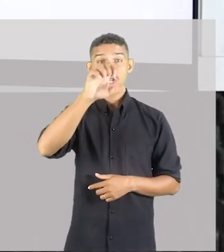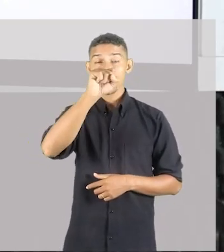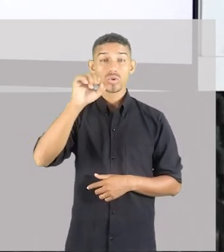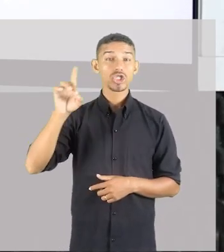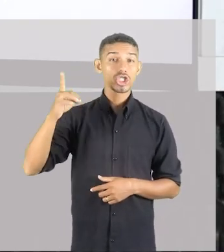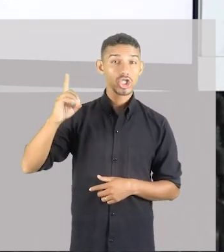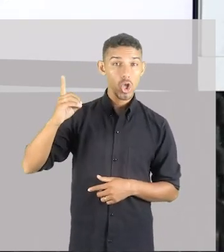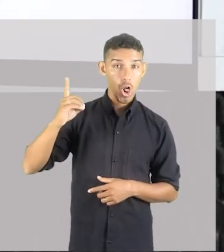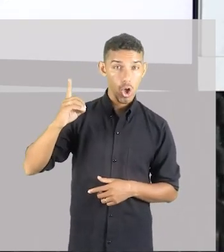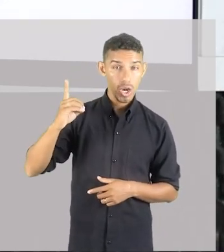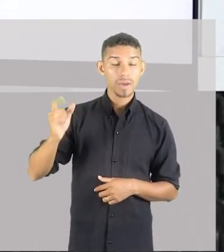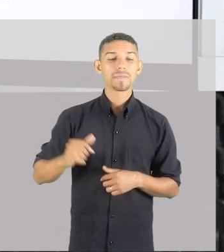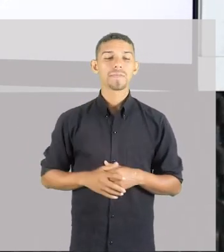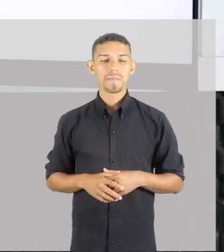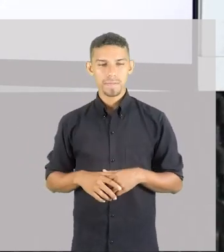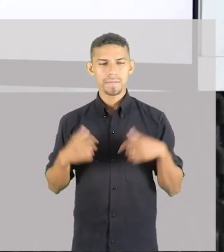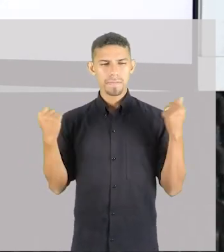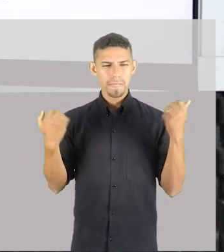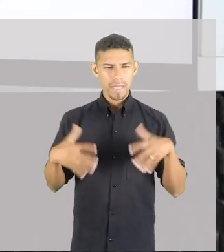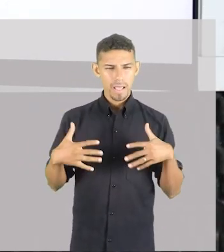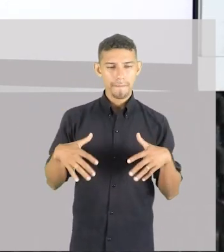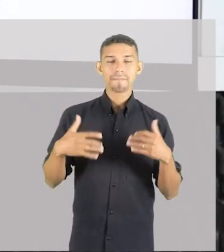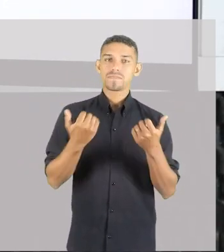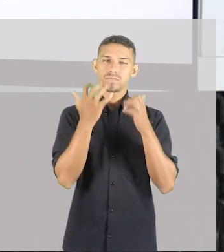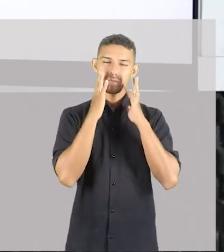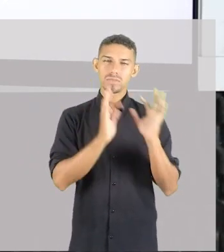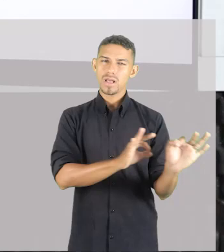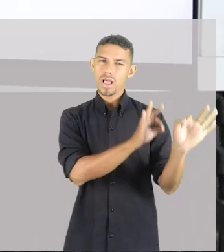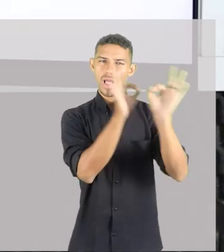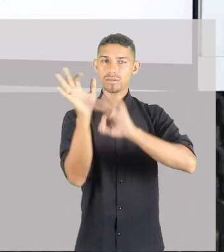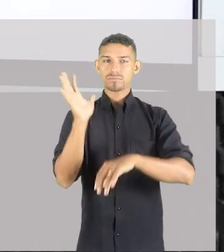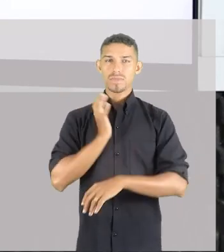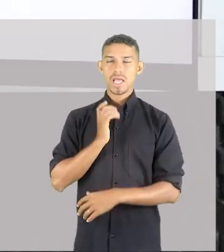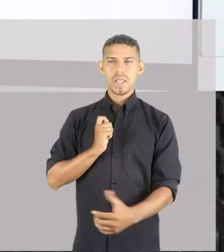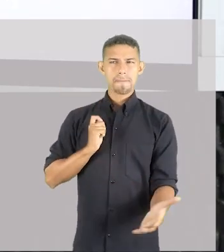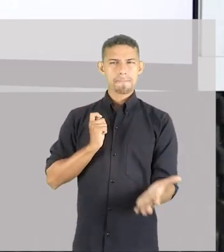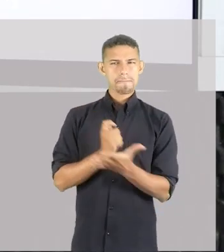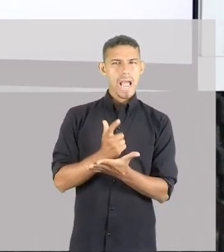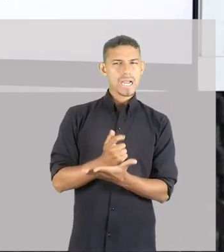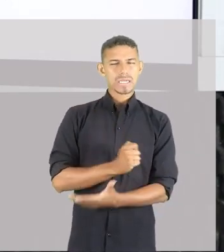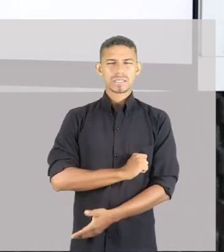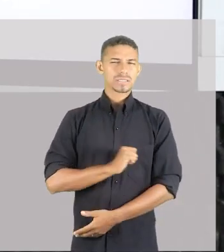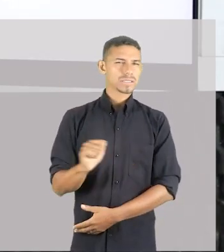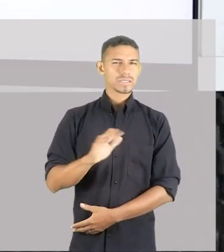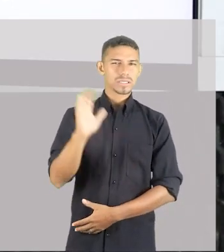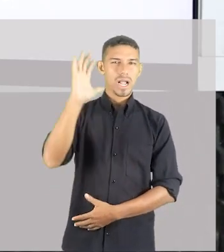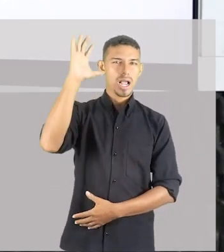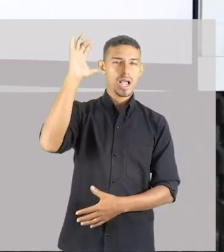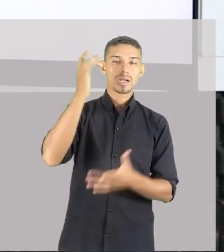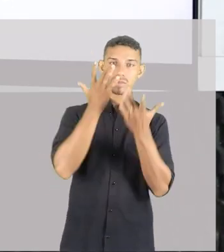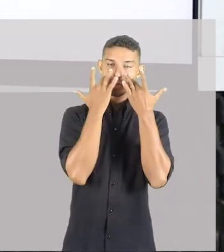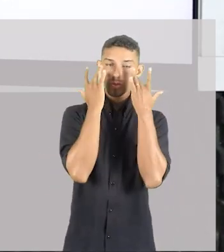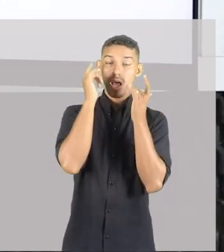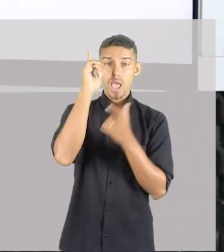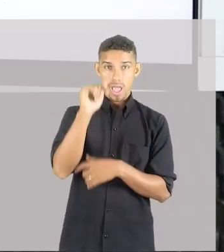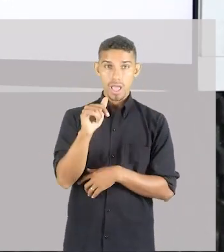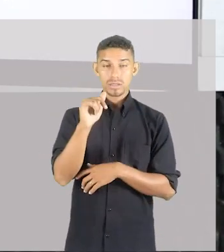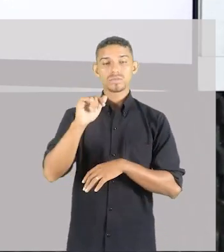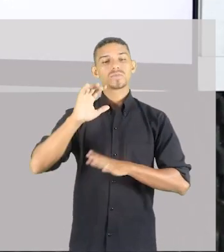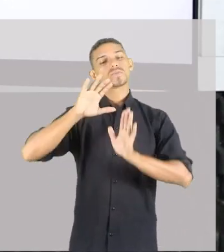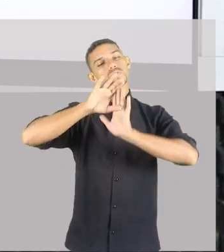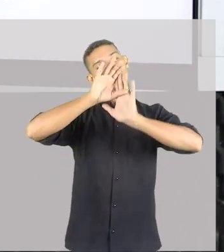caro. Entretenimento é riqueza. Você paga caro para um filme, né, que é uma obra, que tem o conceito da